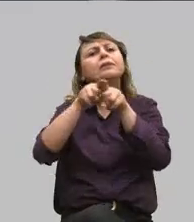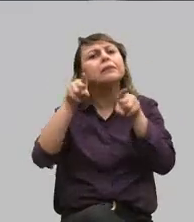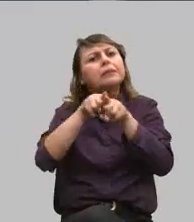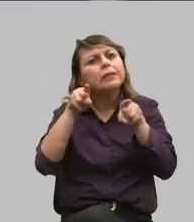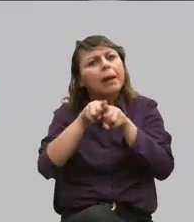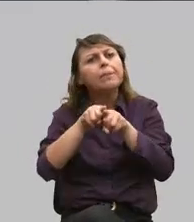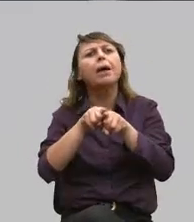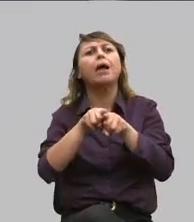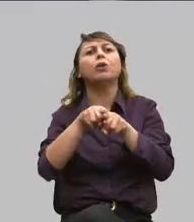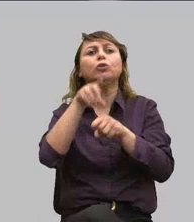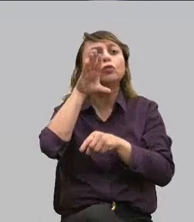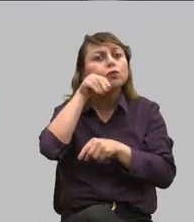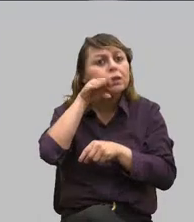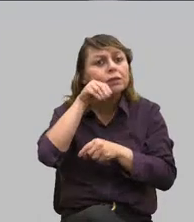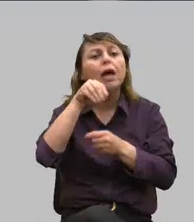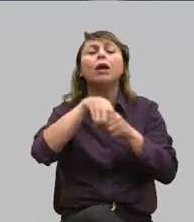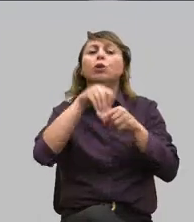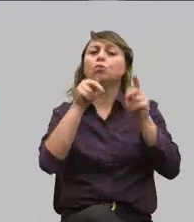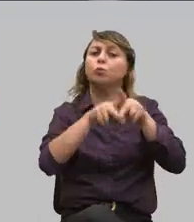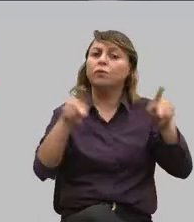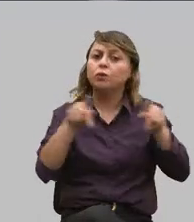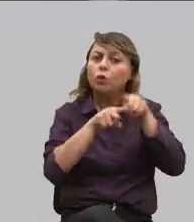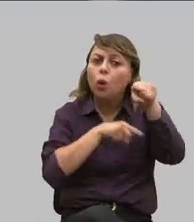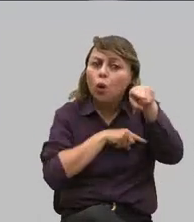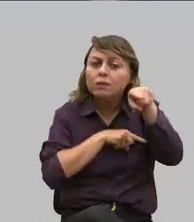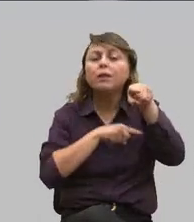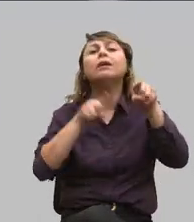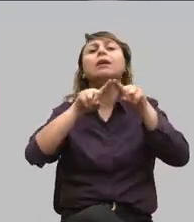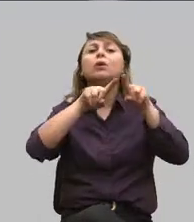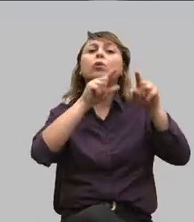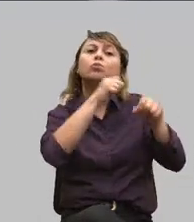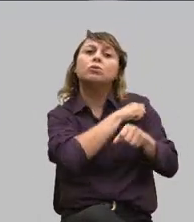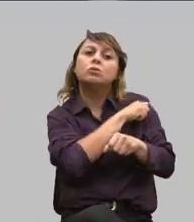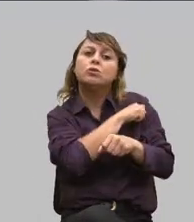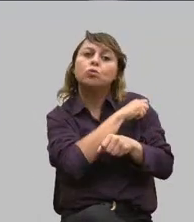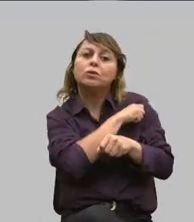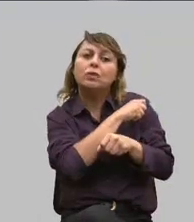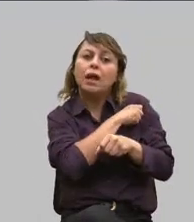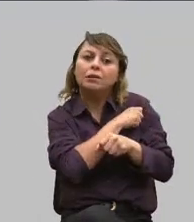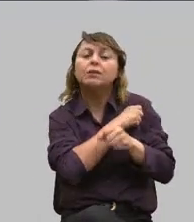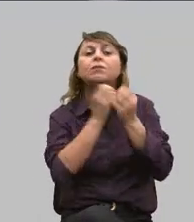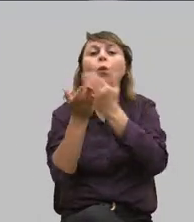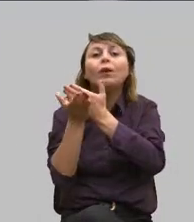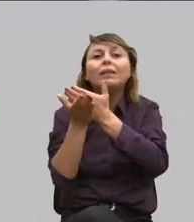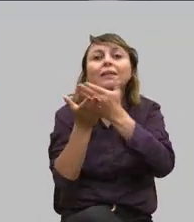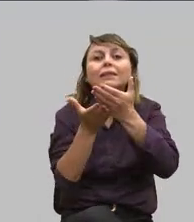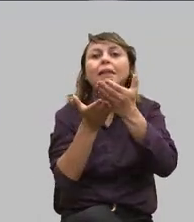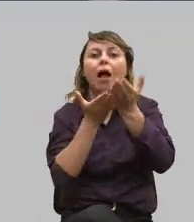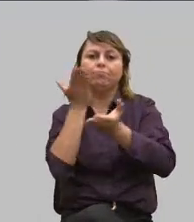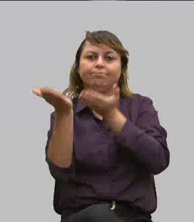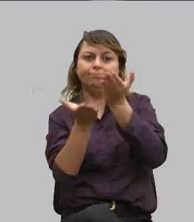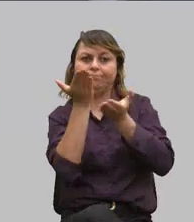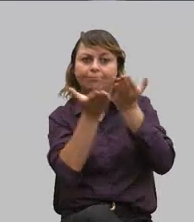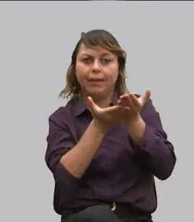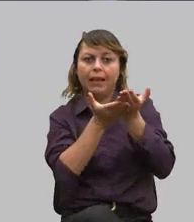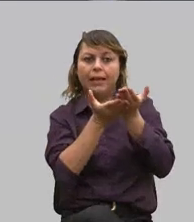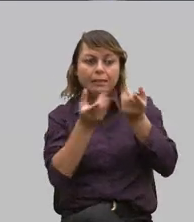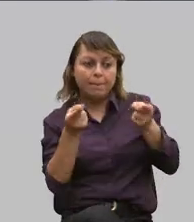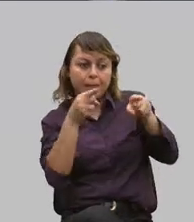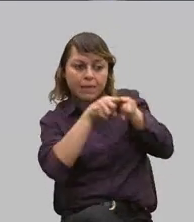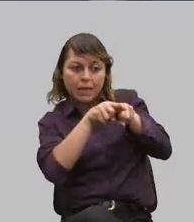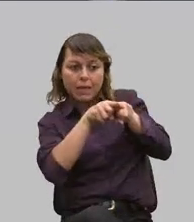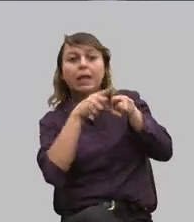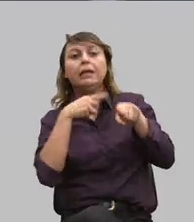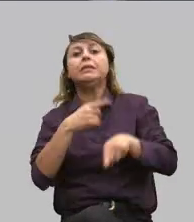começar a acolher Os estudantes que passaram pela triagem Então a gente tem nessa parceria entre saúde e